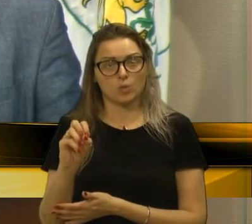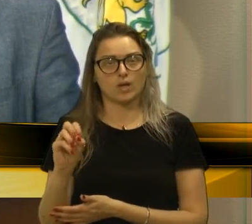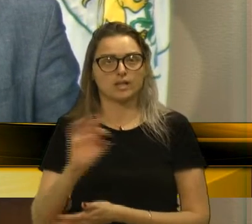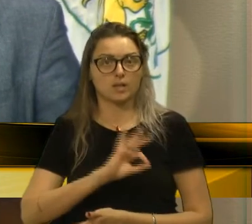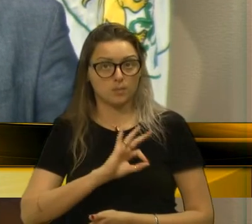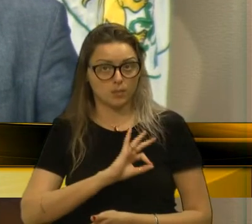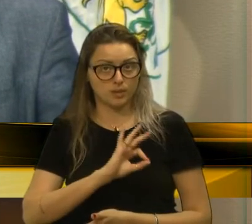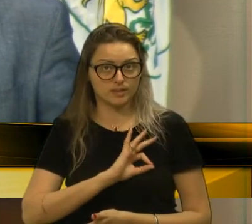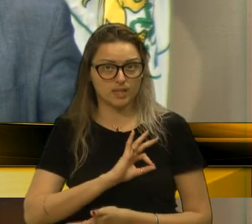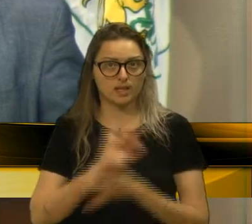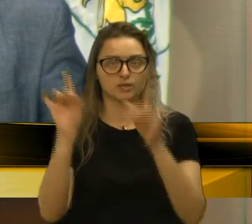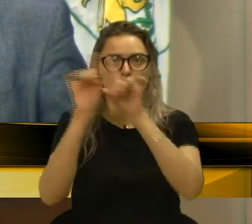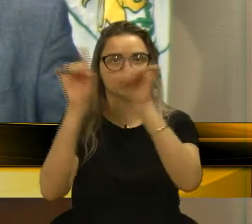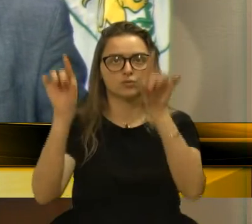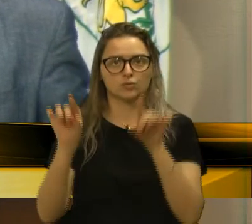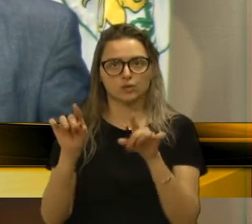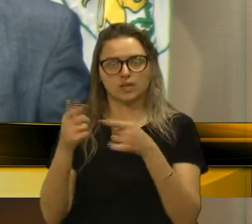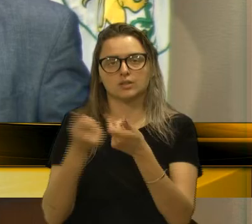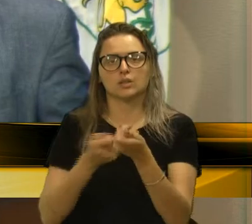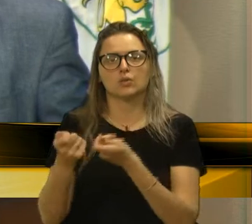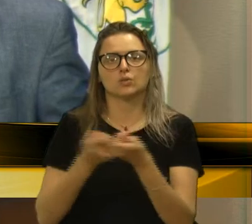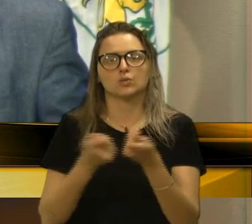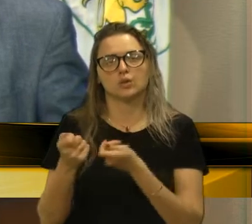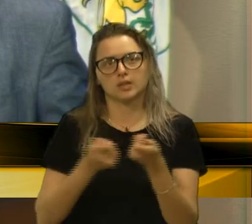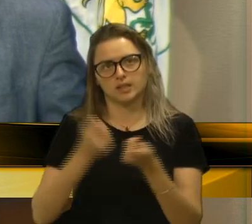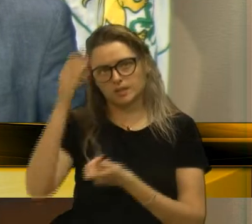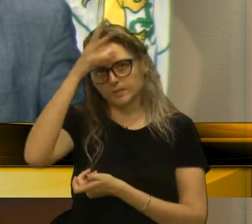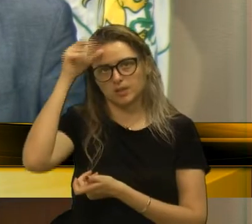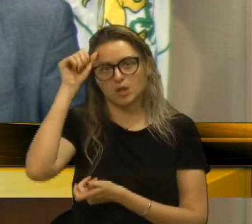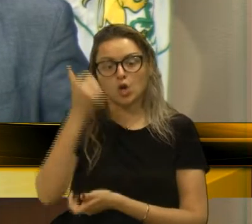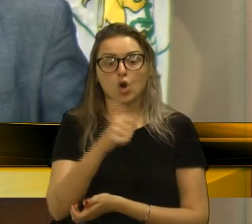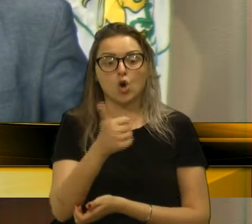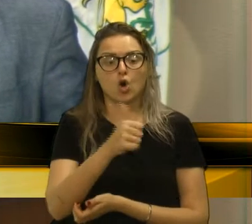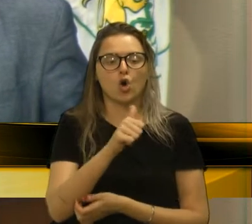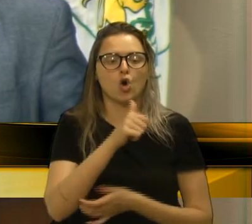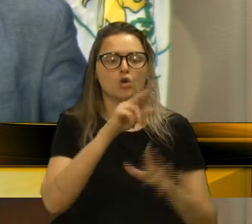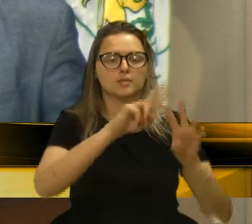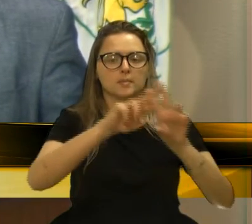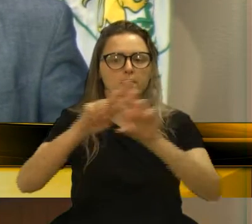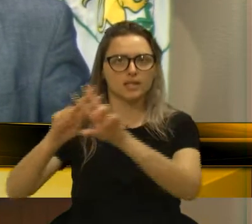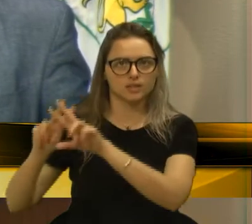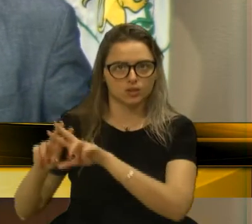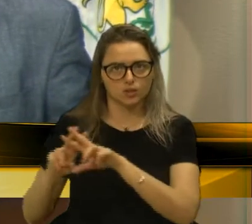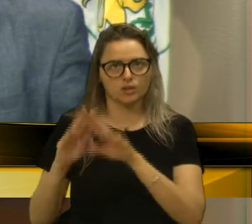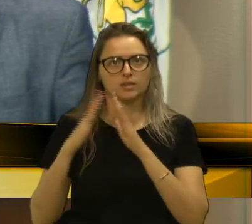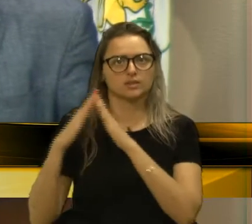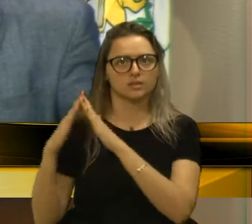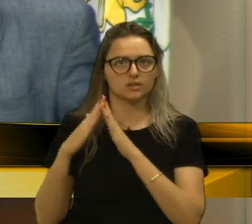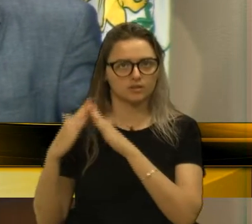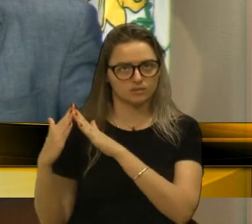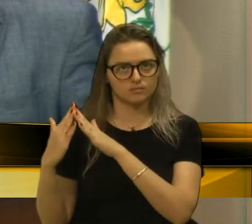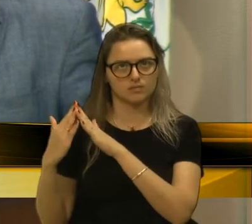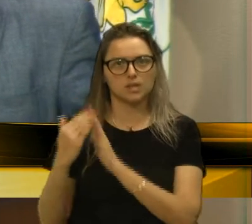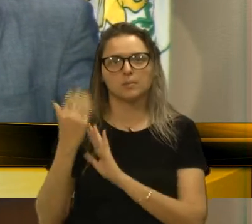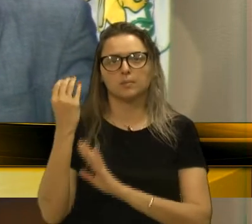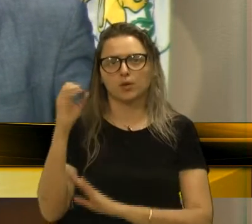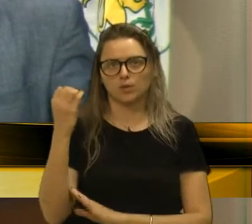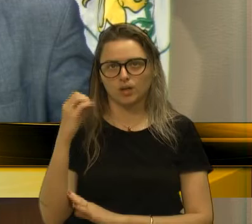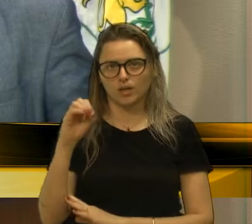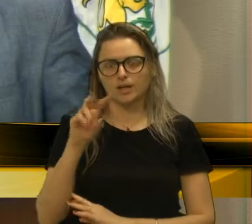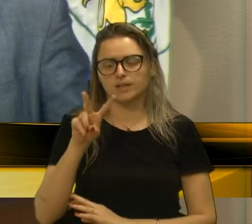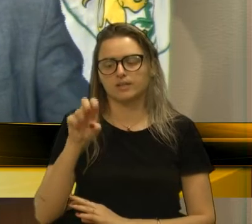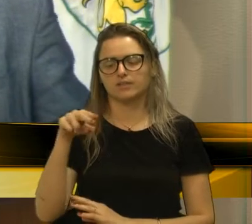Federal, servidores da Controladoria Geral da União, 11 mandatos de busca e apreensão em Porto Alegre, São Leopoldo, Venâncio Aires. É uma operação que